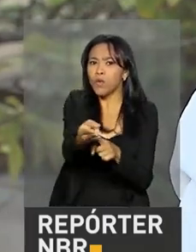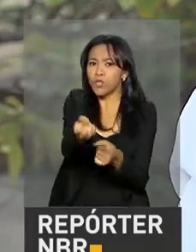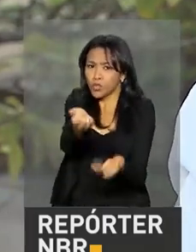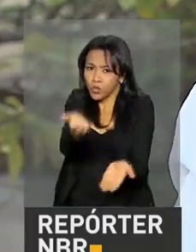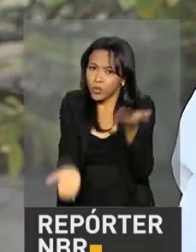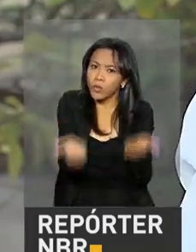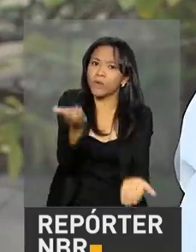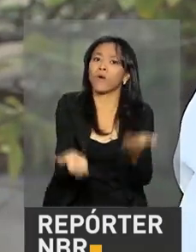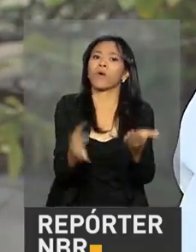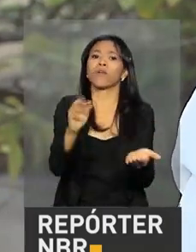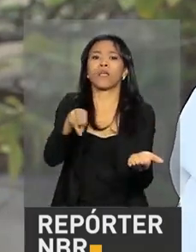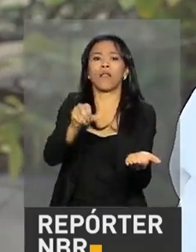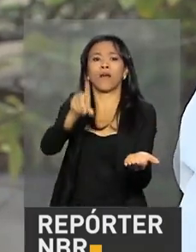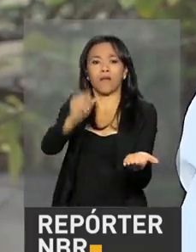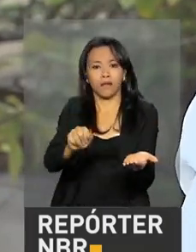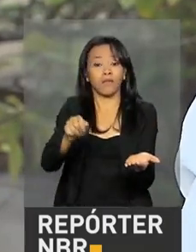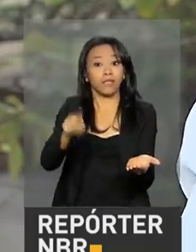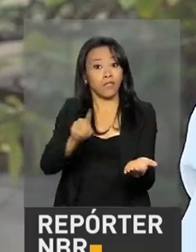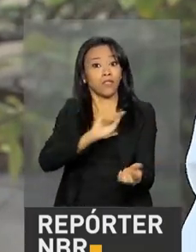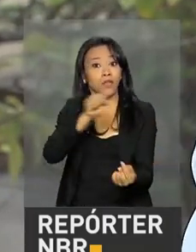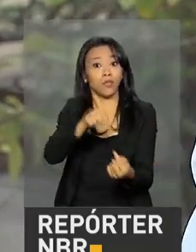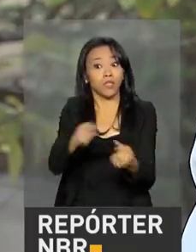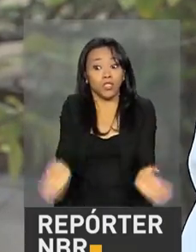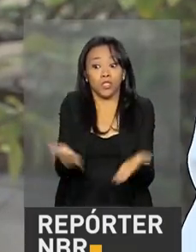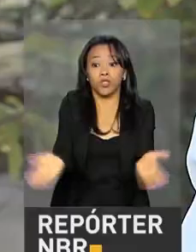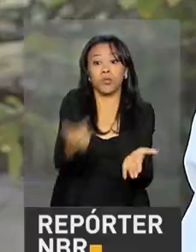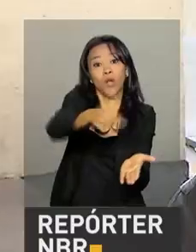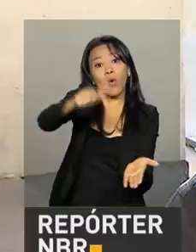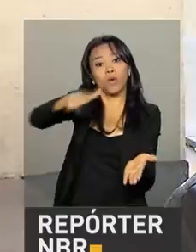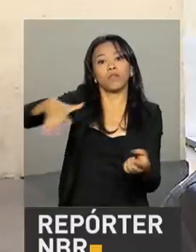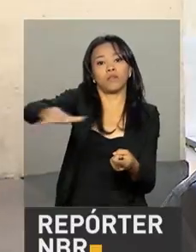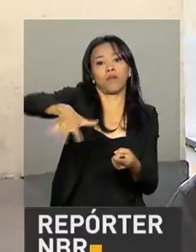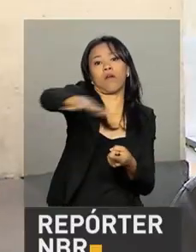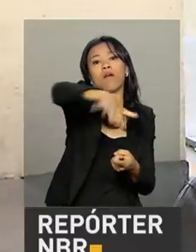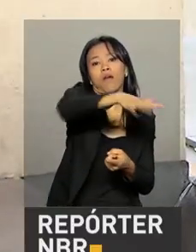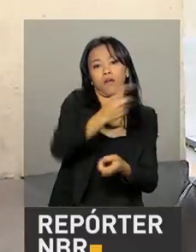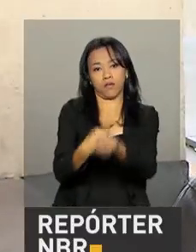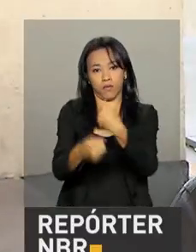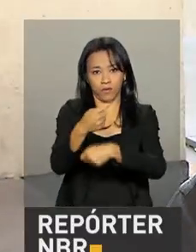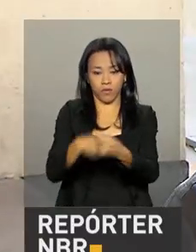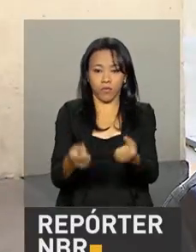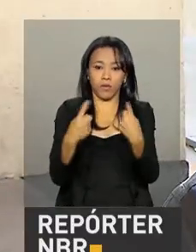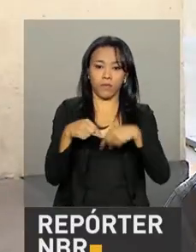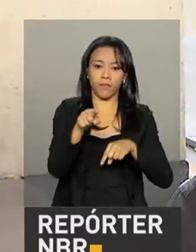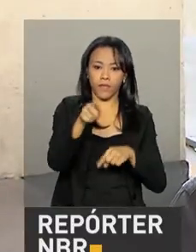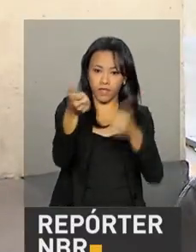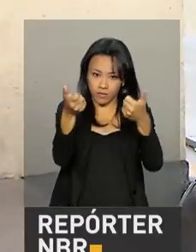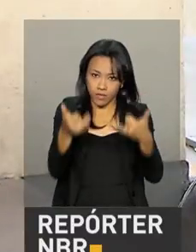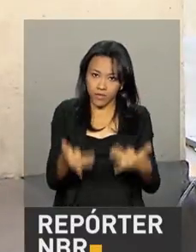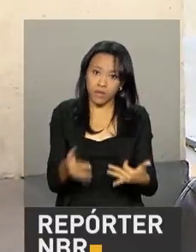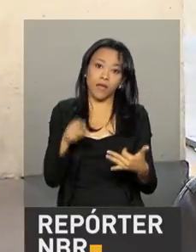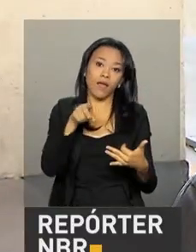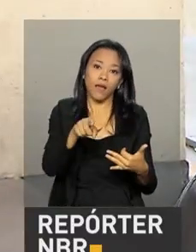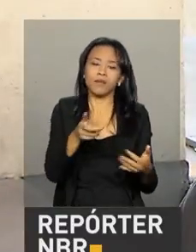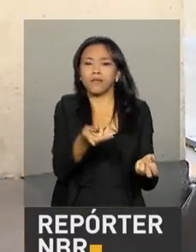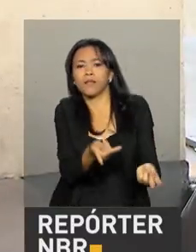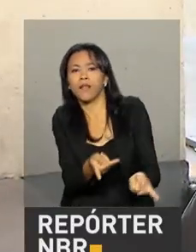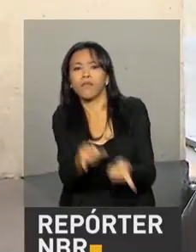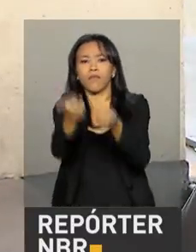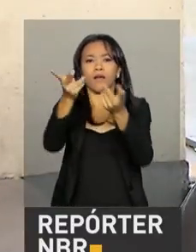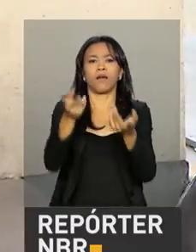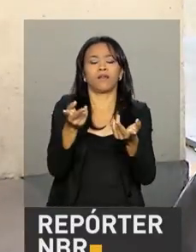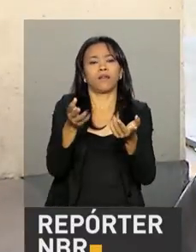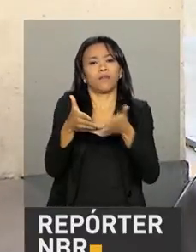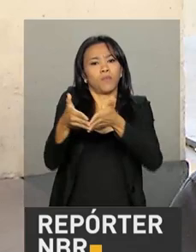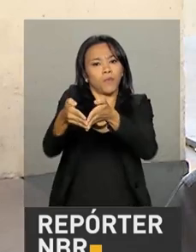Agricultura estimula também muitos outros setores da economia nas regiões produtoras essa essa produção tem que ser transportada tem que ser levada até